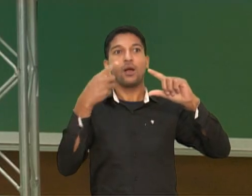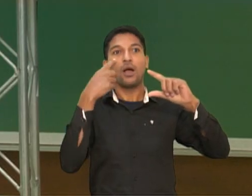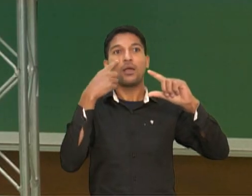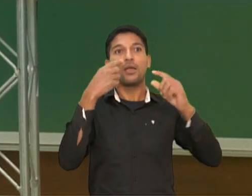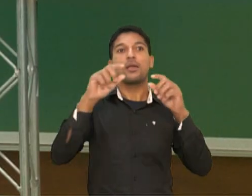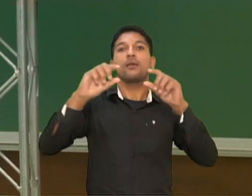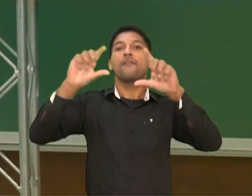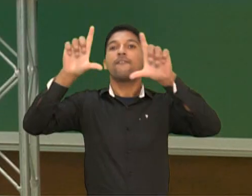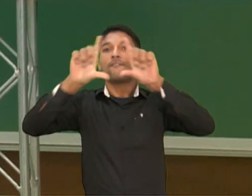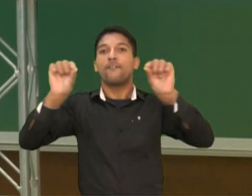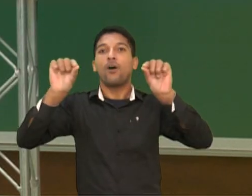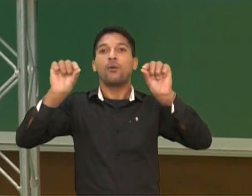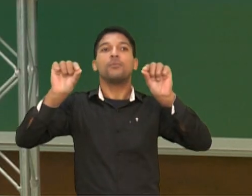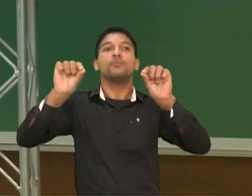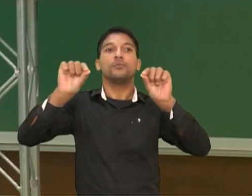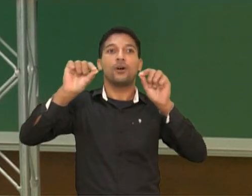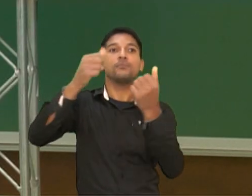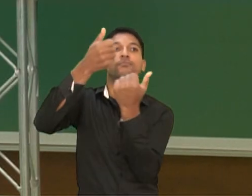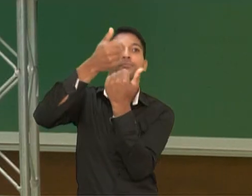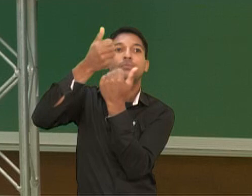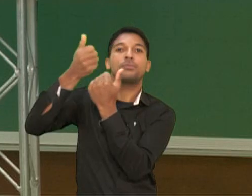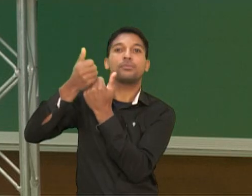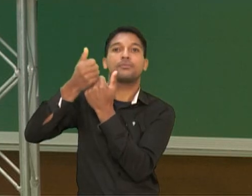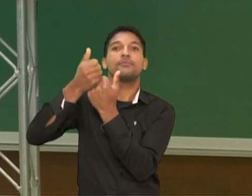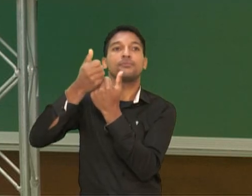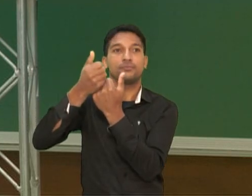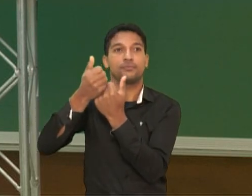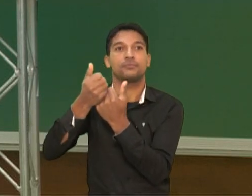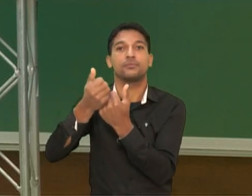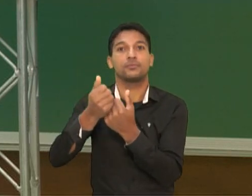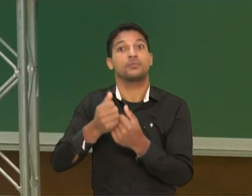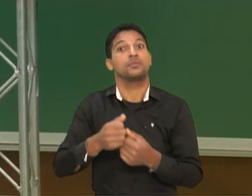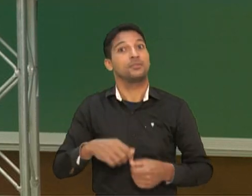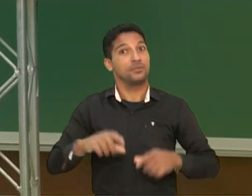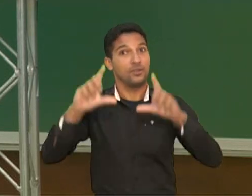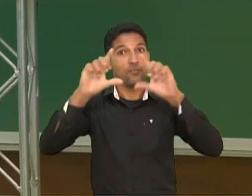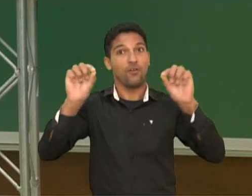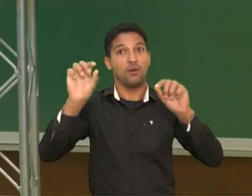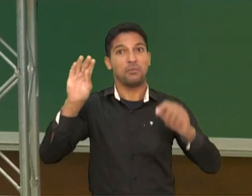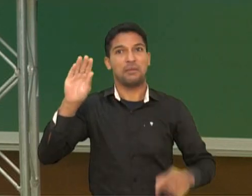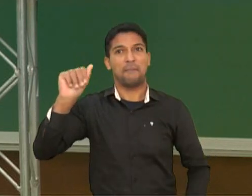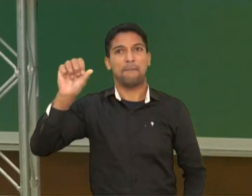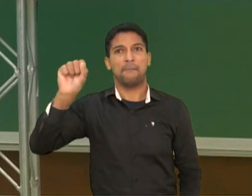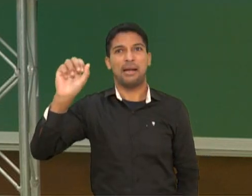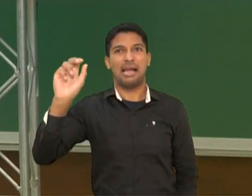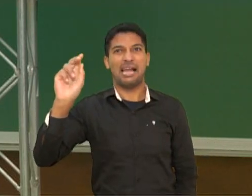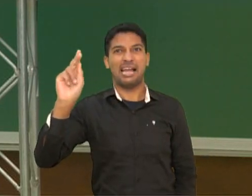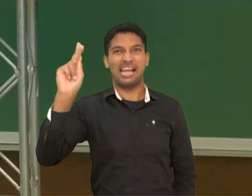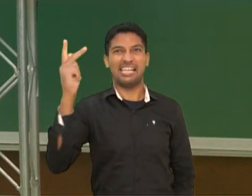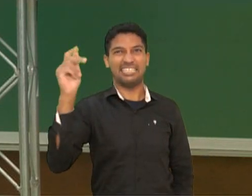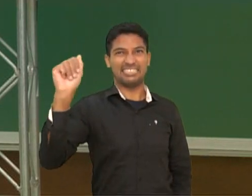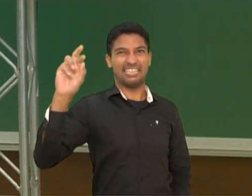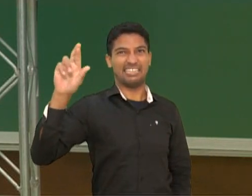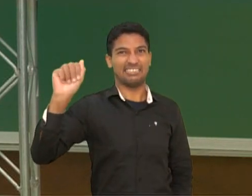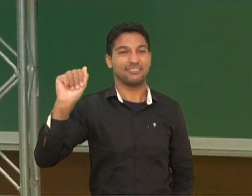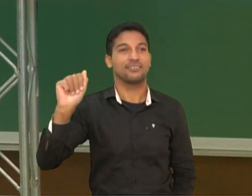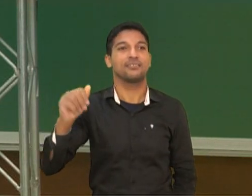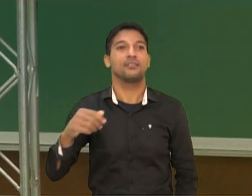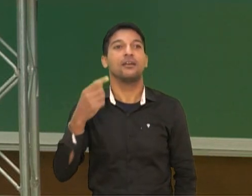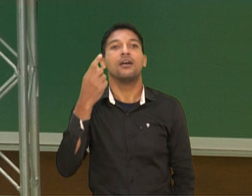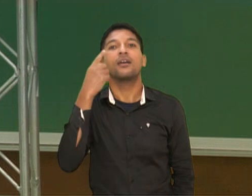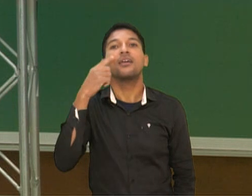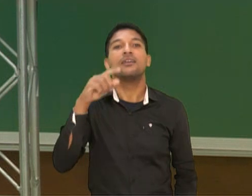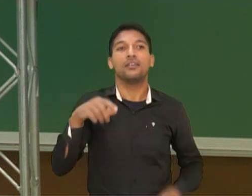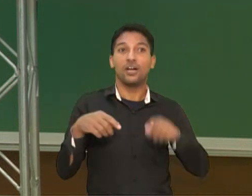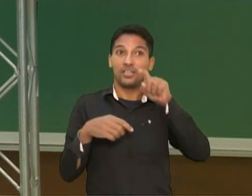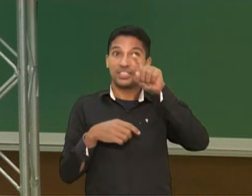coeficientes substituindo na fórmula resolutiva ou fórmula de Bhaskara, como você mais gostar, que é x vai ser menos b,